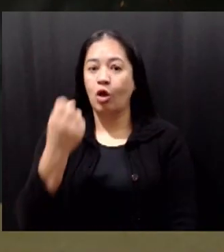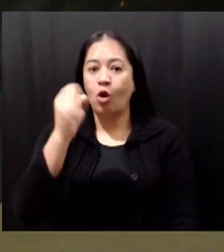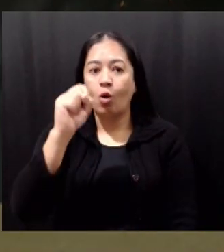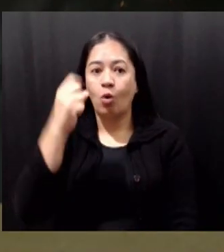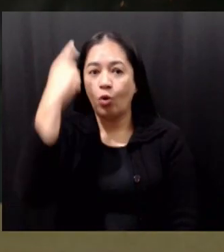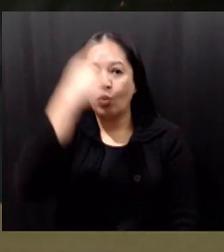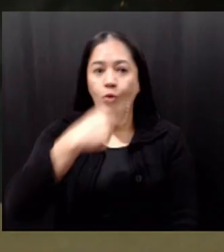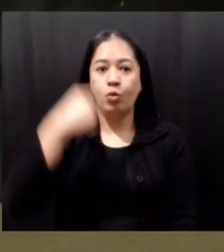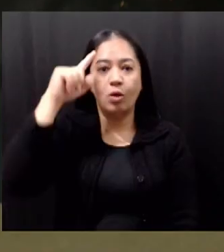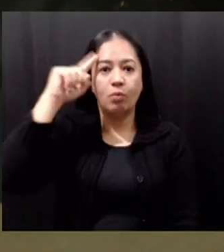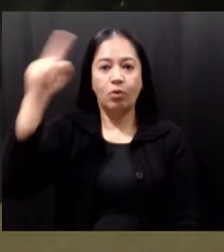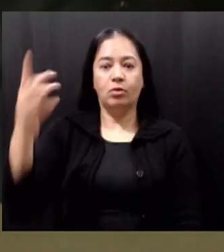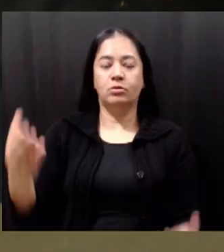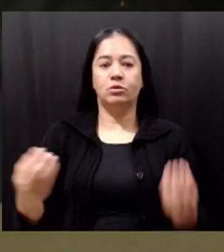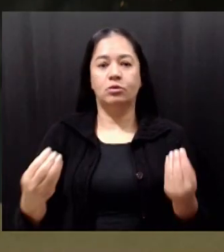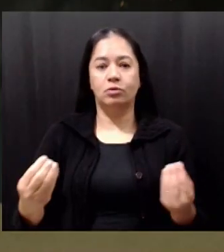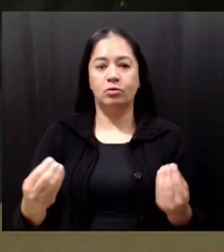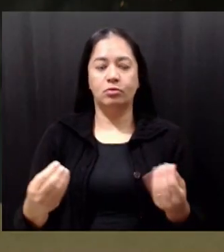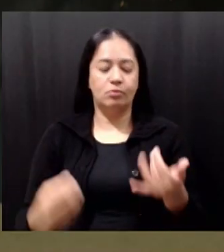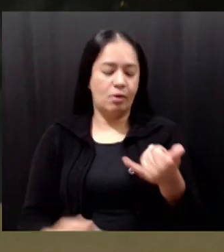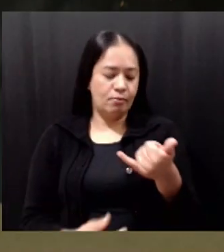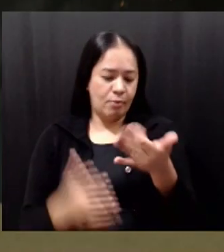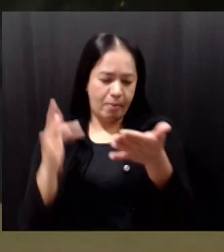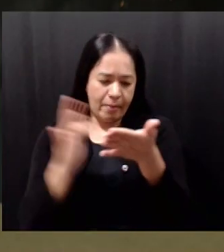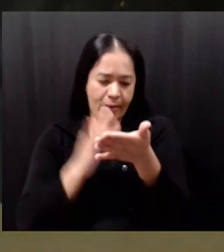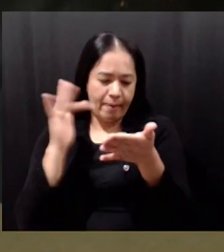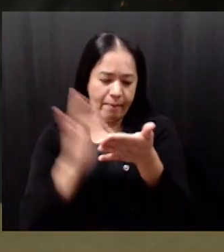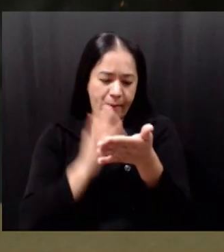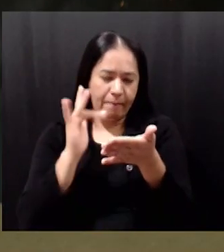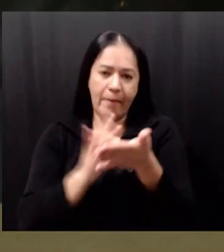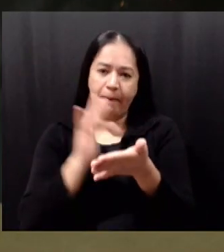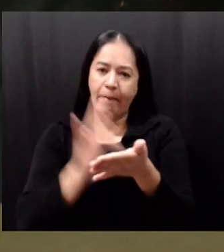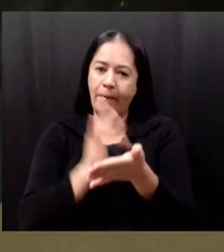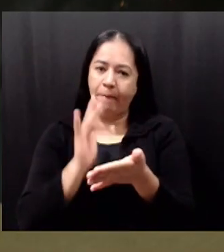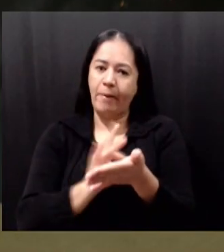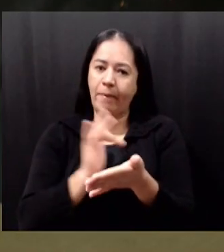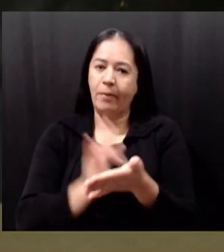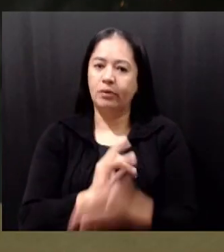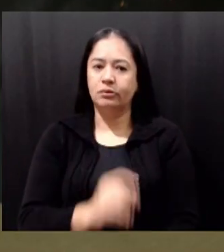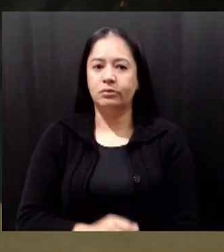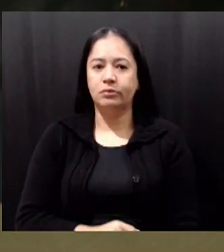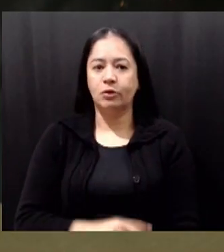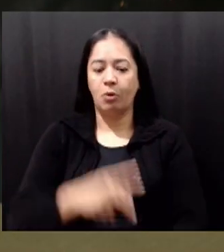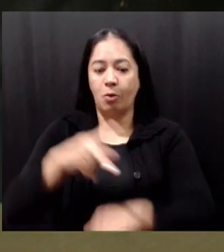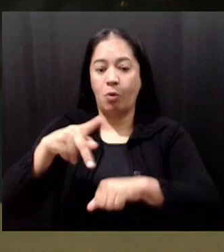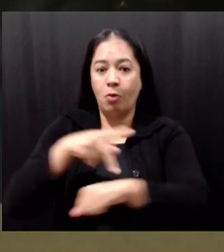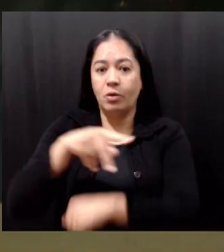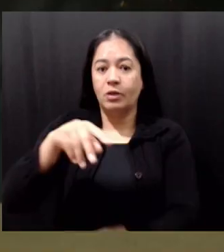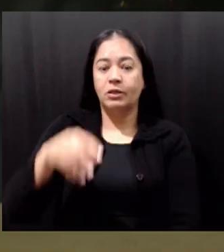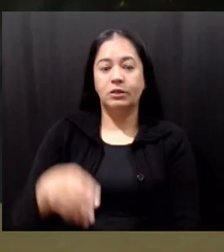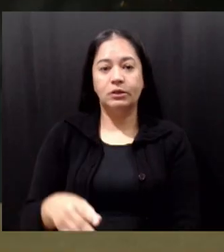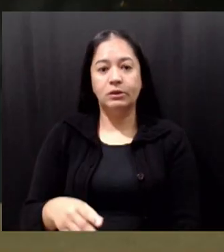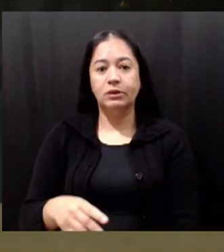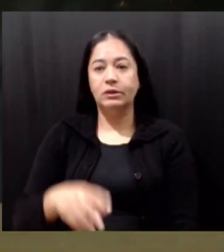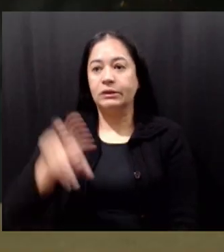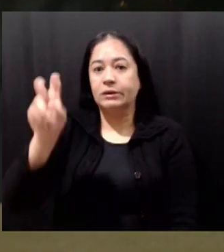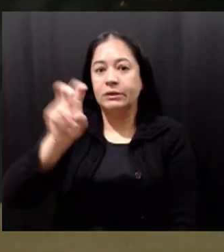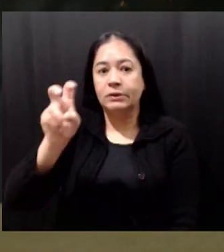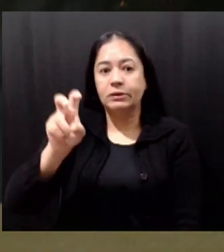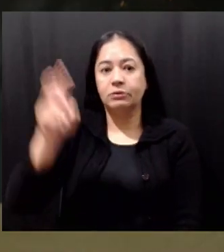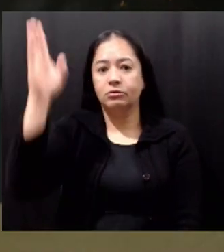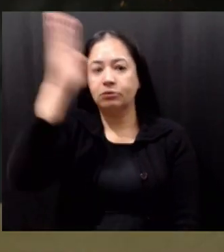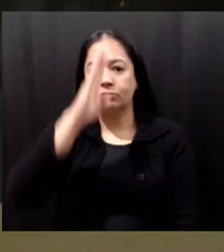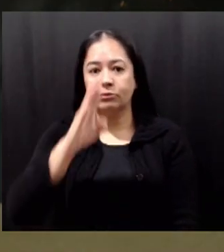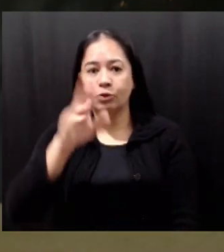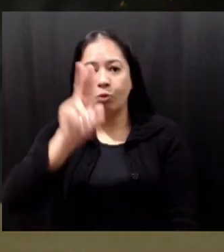um smartphone. Esse hábito coloca o Brasil na 5ª posição do ranking de países que mais usam dispositivos móveis diariamente. Agora